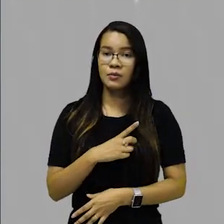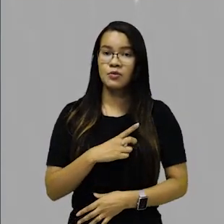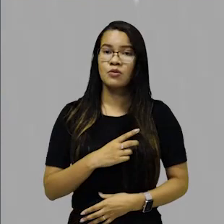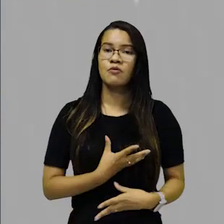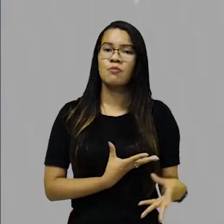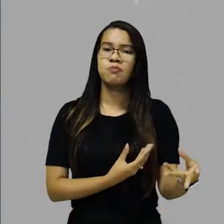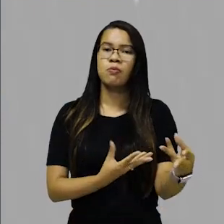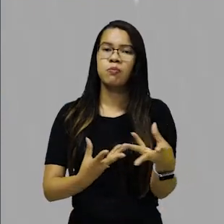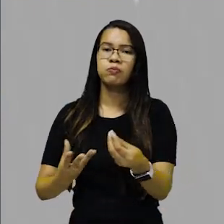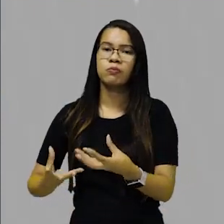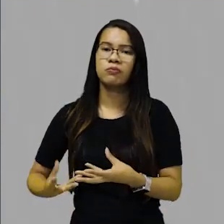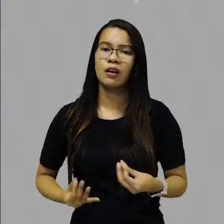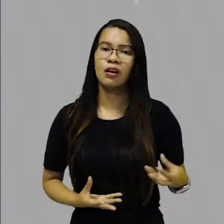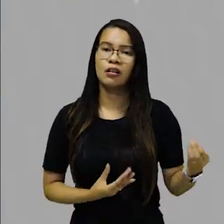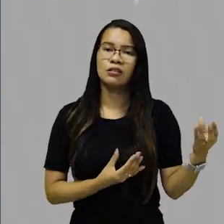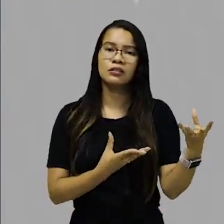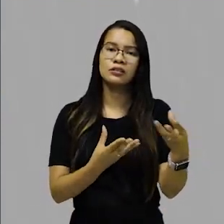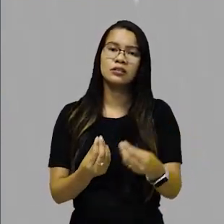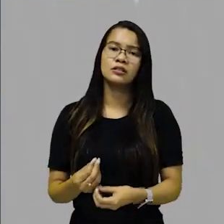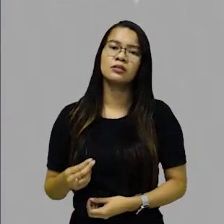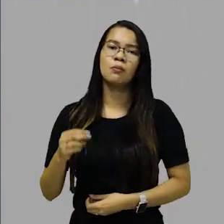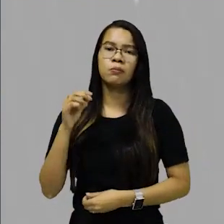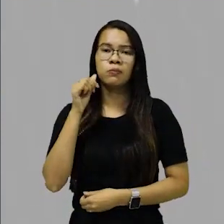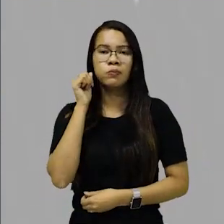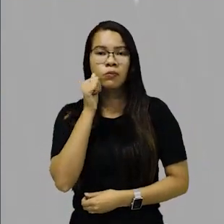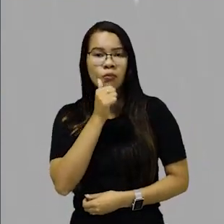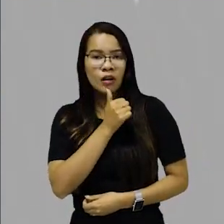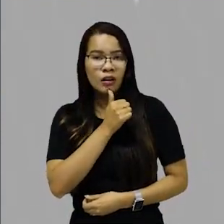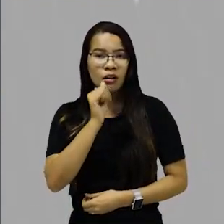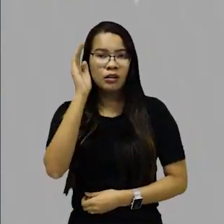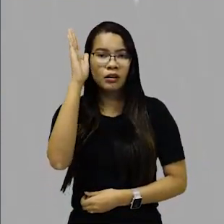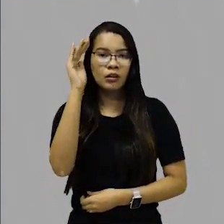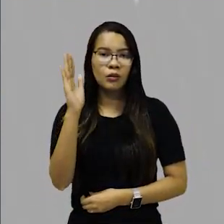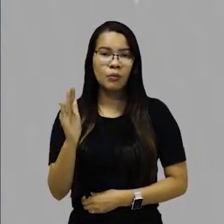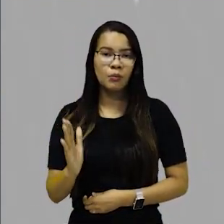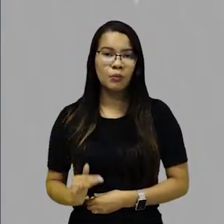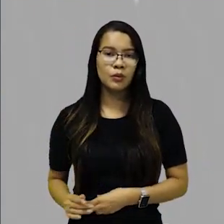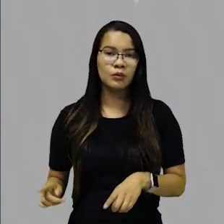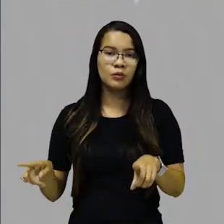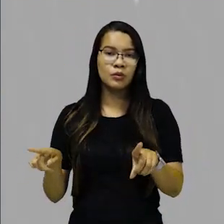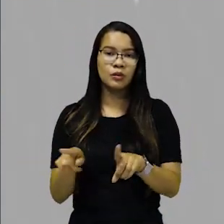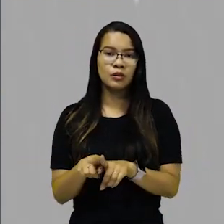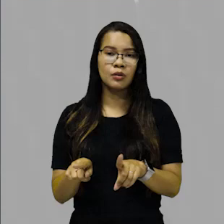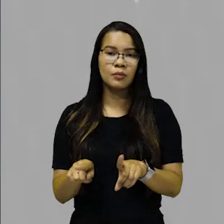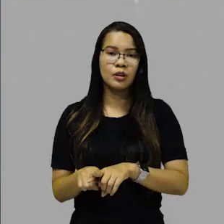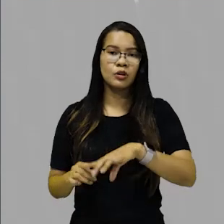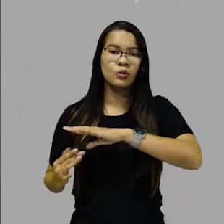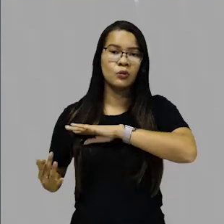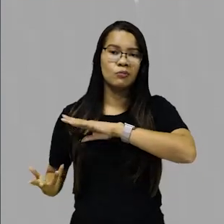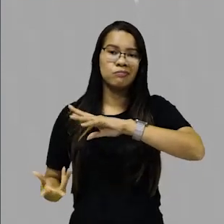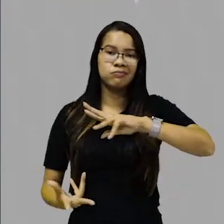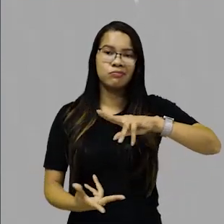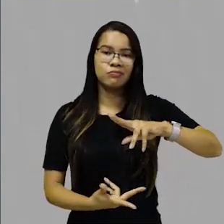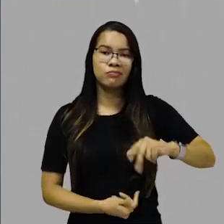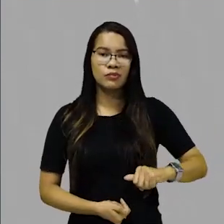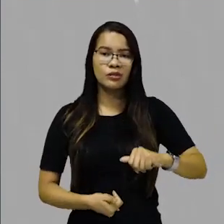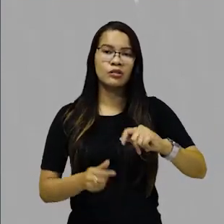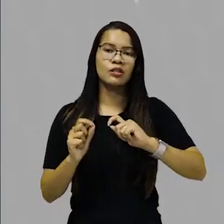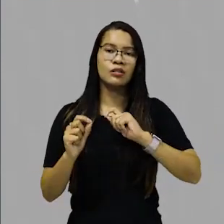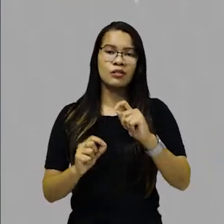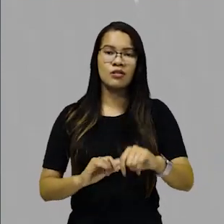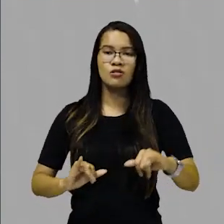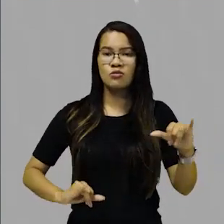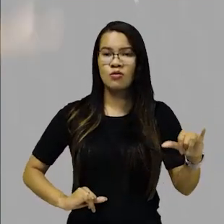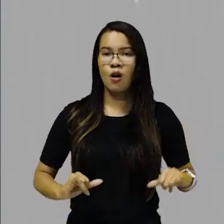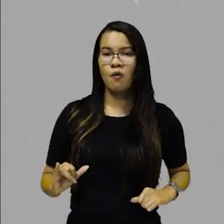milhares de mulheres no mundo e no Brasil que sofrem com a desvalorização em relação ao